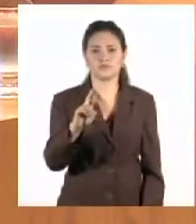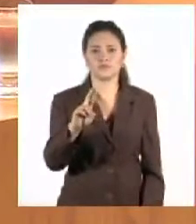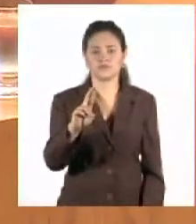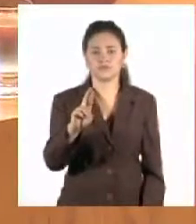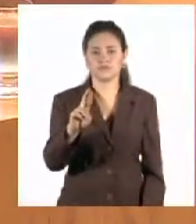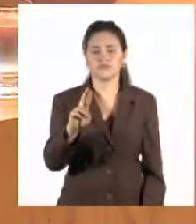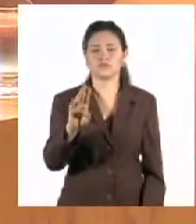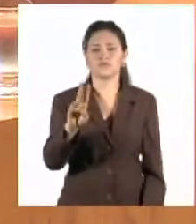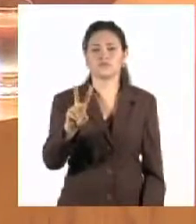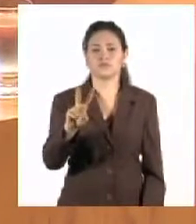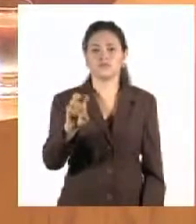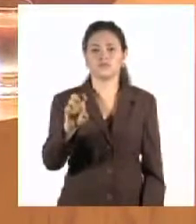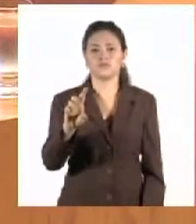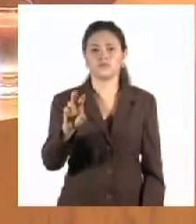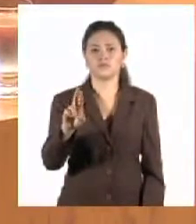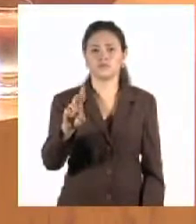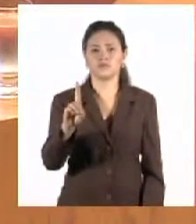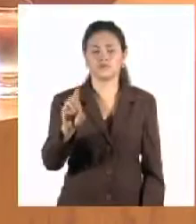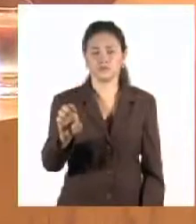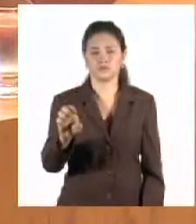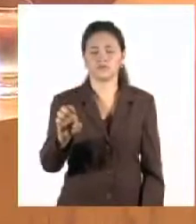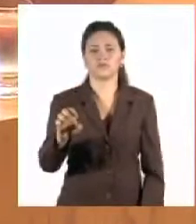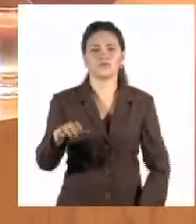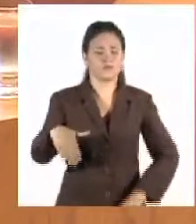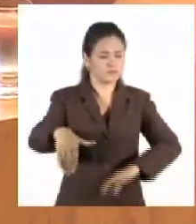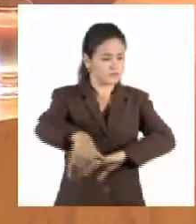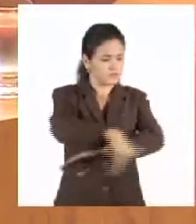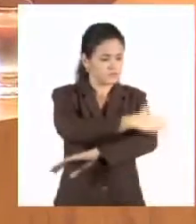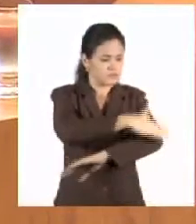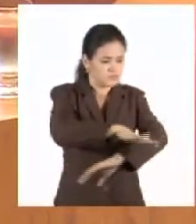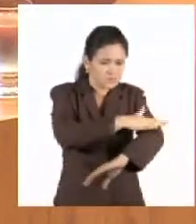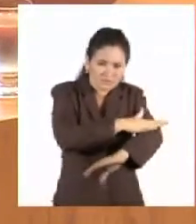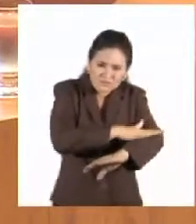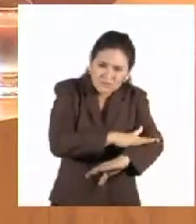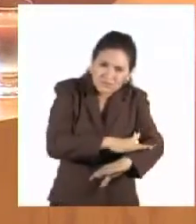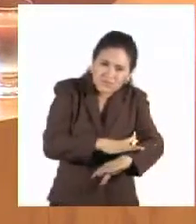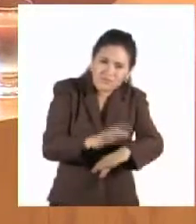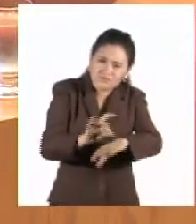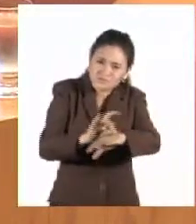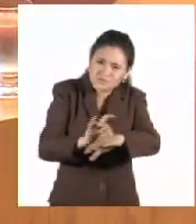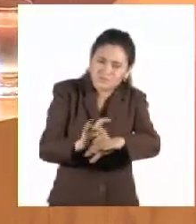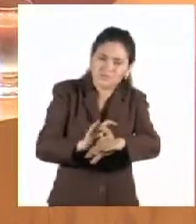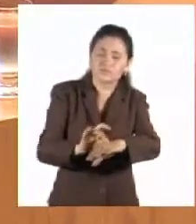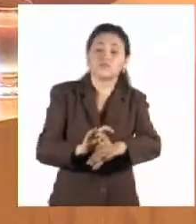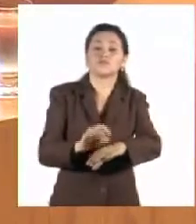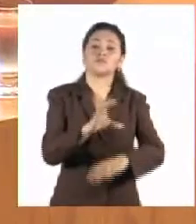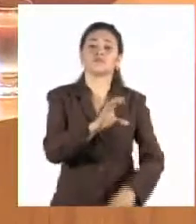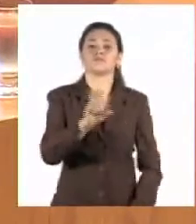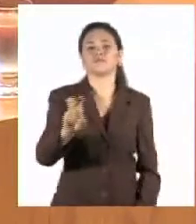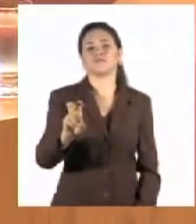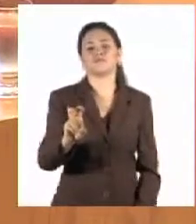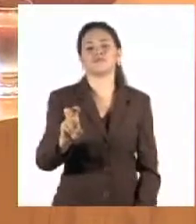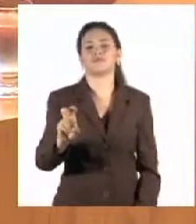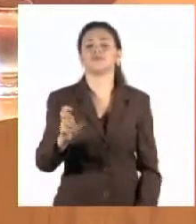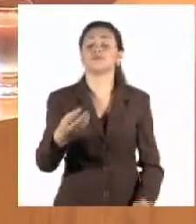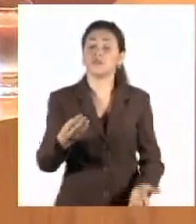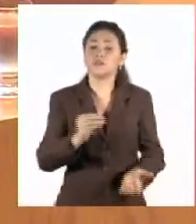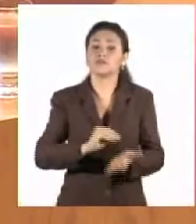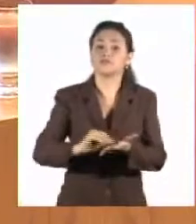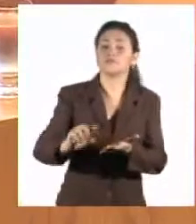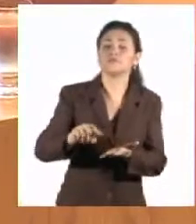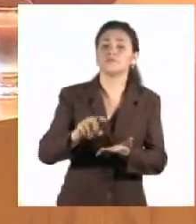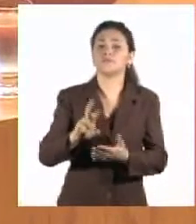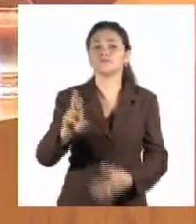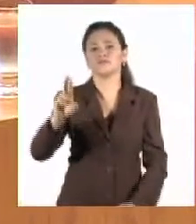encaminhado para São José de Ribamar, deputado André Murat, foi encaminhado para Ribamar. Por quê? Porque o Quatrac